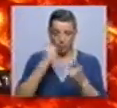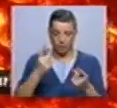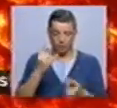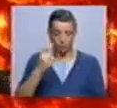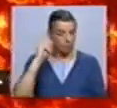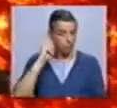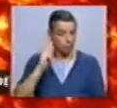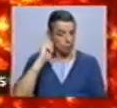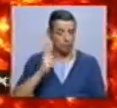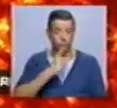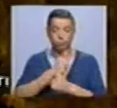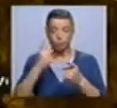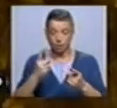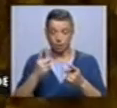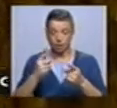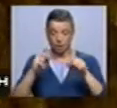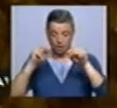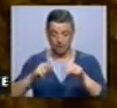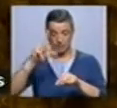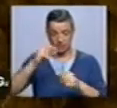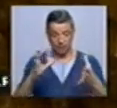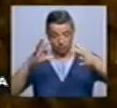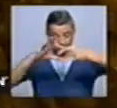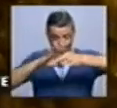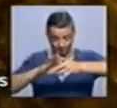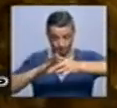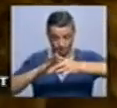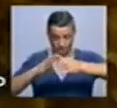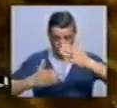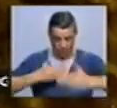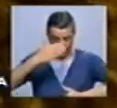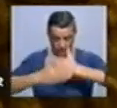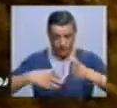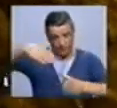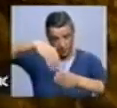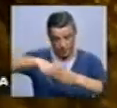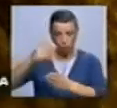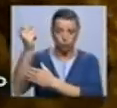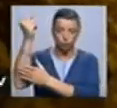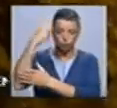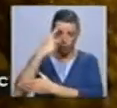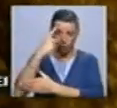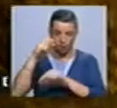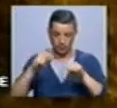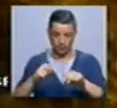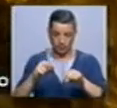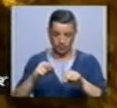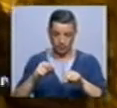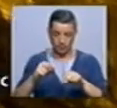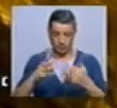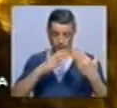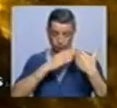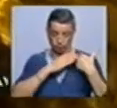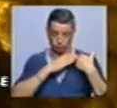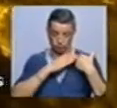Olha, por uma razão simples. Porque estas ondas também estão associadas à própria dinâmica interna do Sol. Estas ondas são